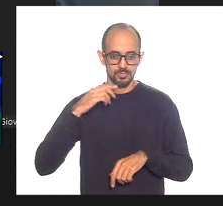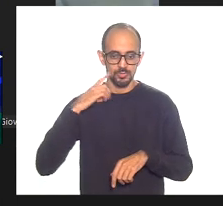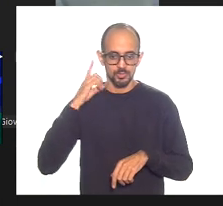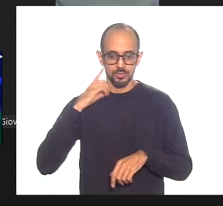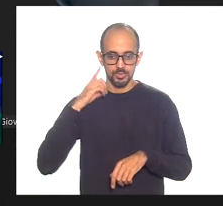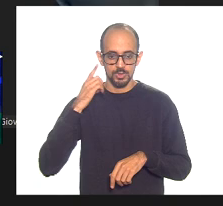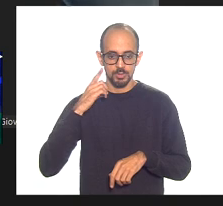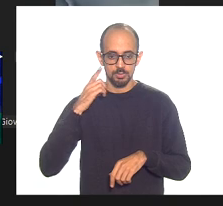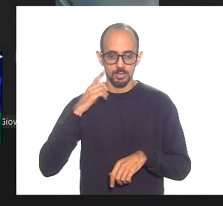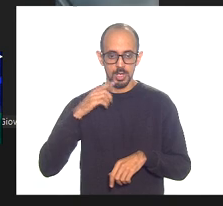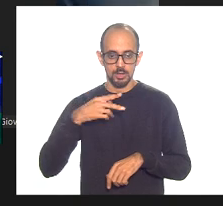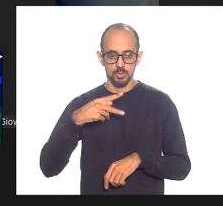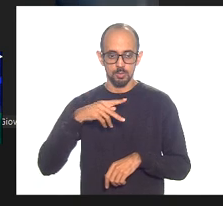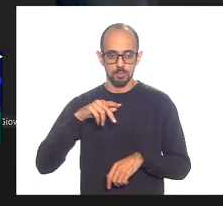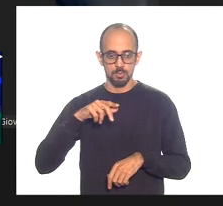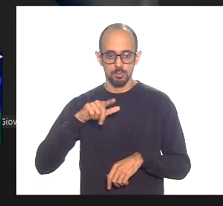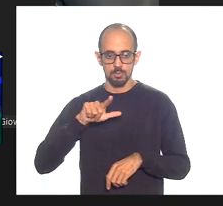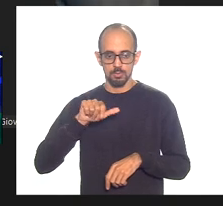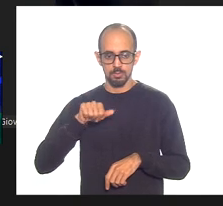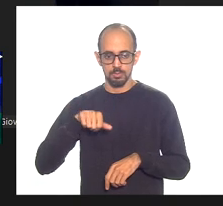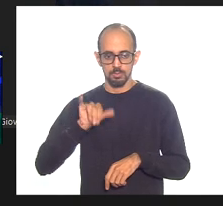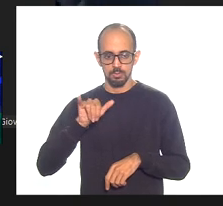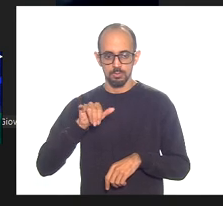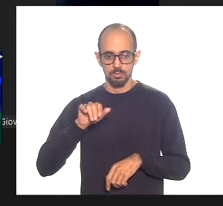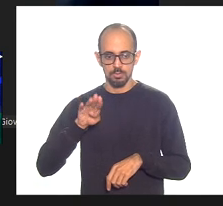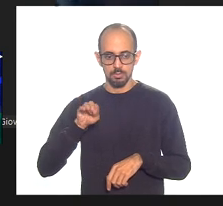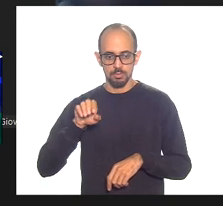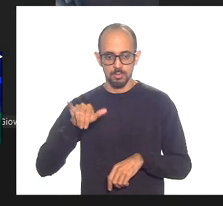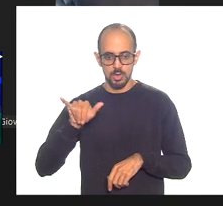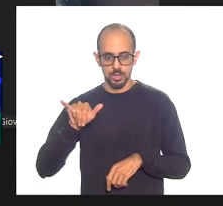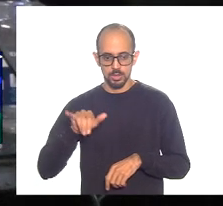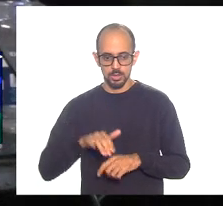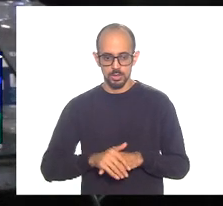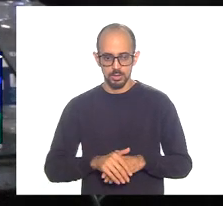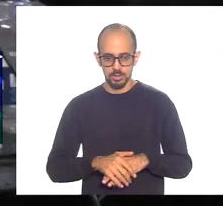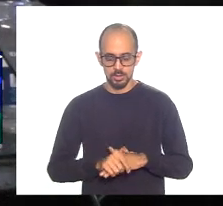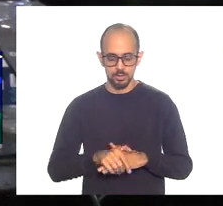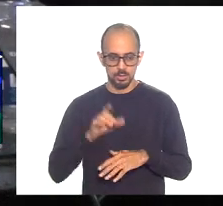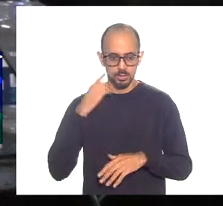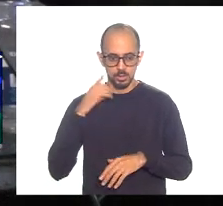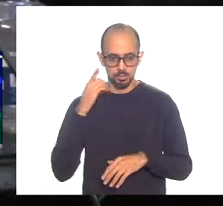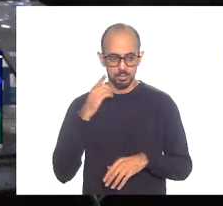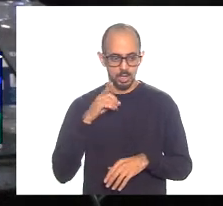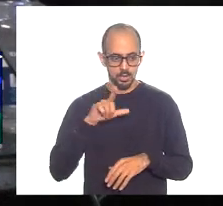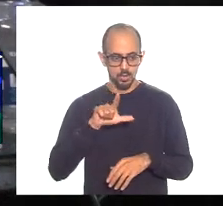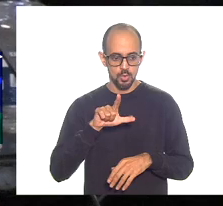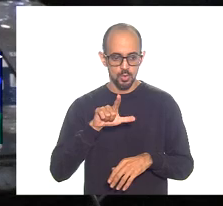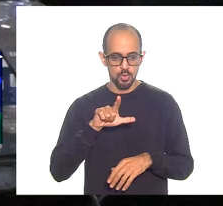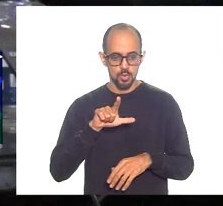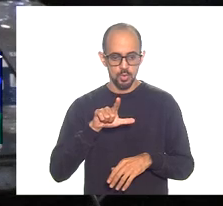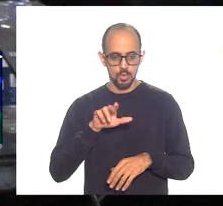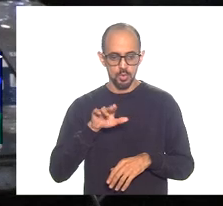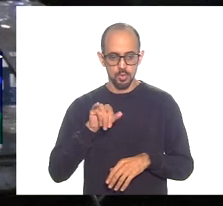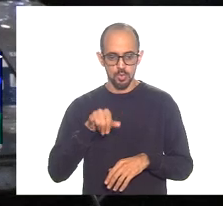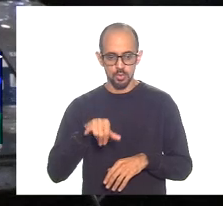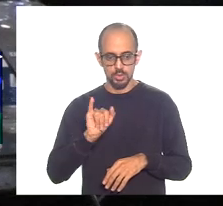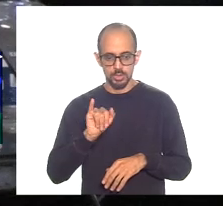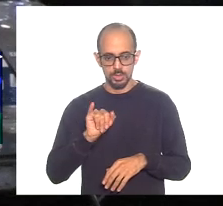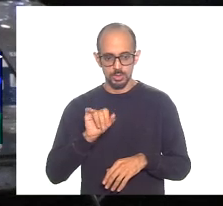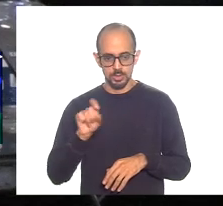Barcelar um grande comprei para fazer um excelente trabalho Obrigada Deputado Luiz Martins E